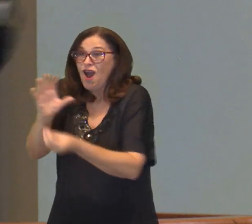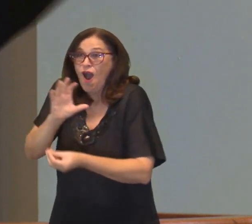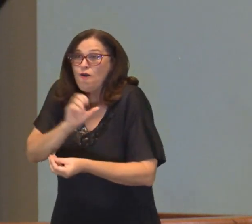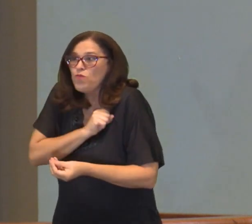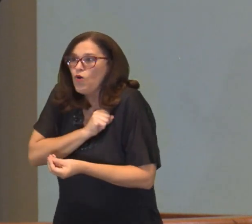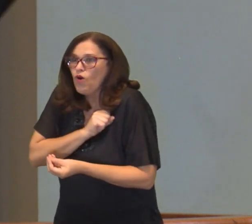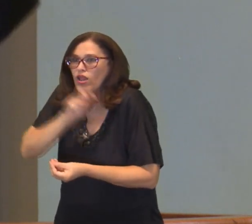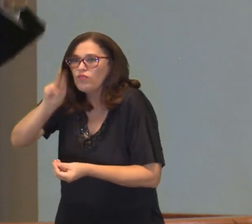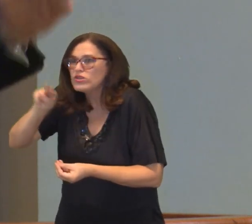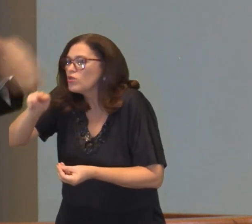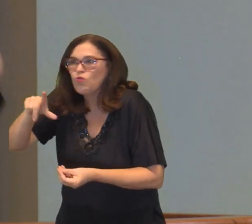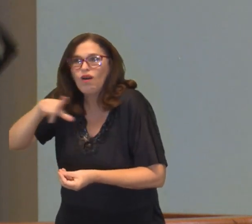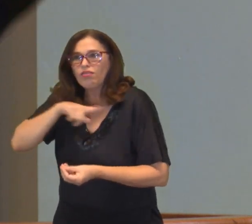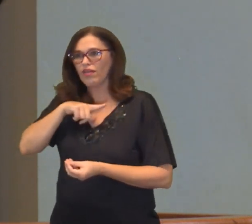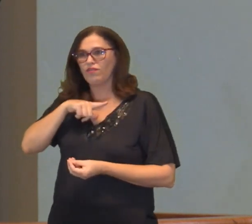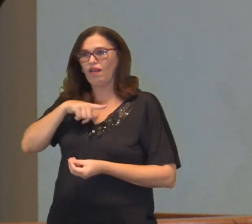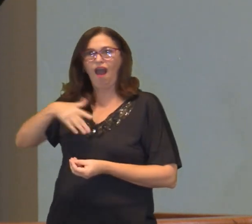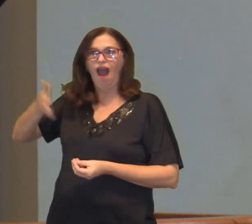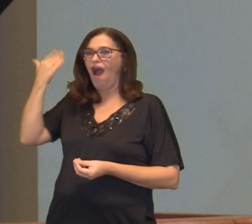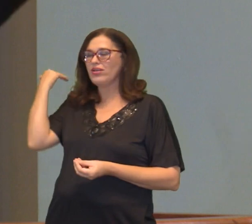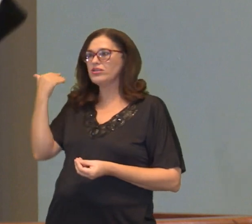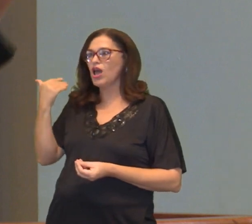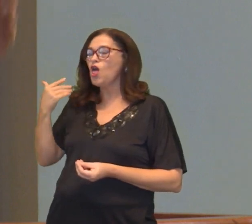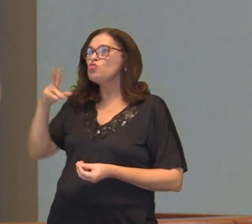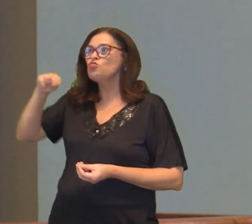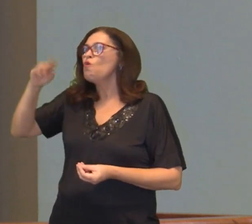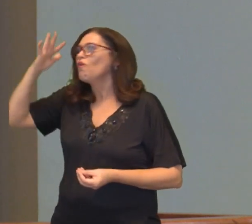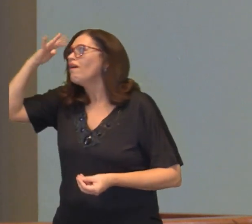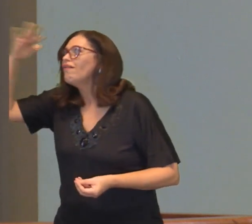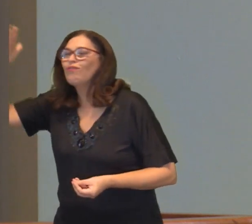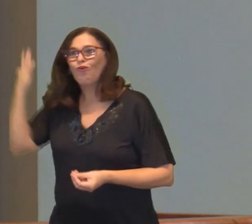você nunca teve, nunca sonhou ter.